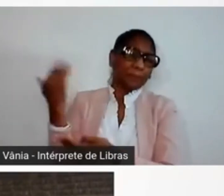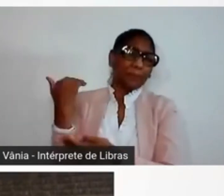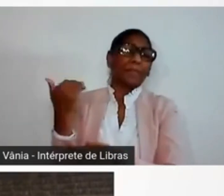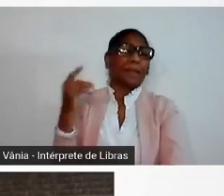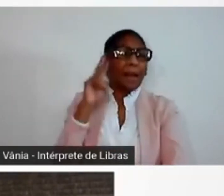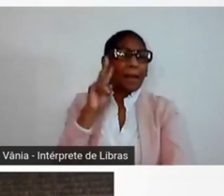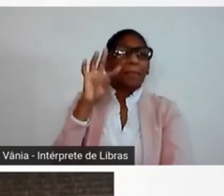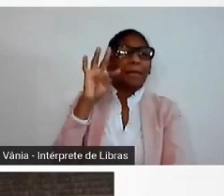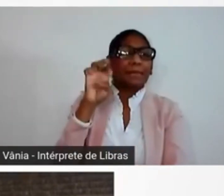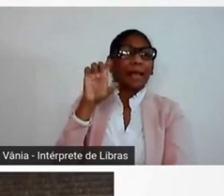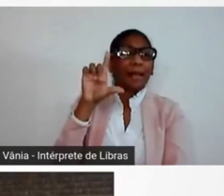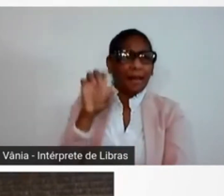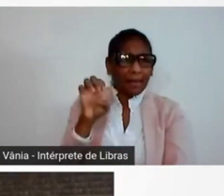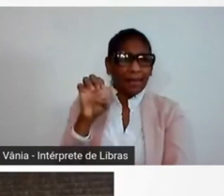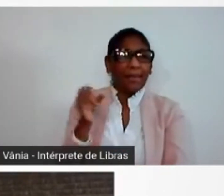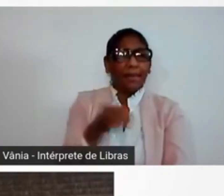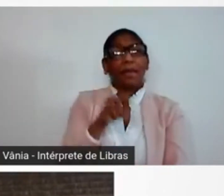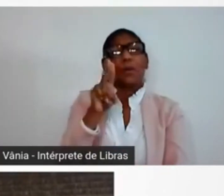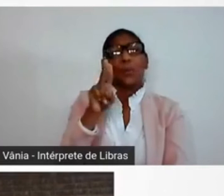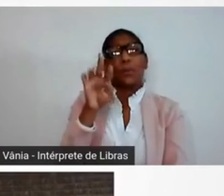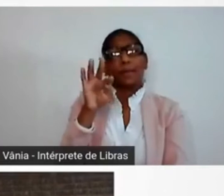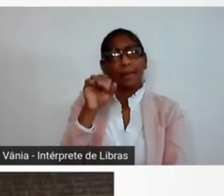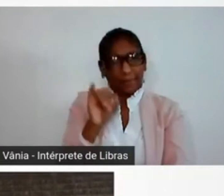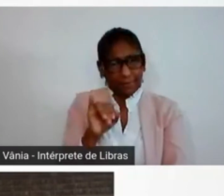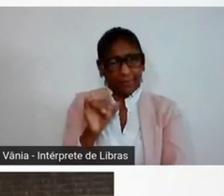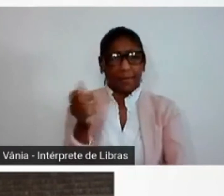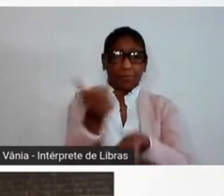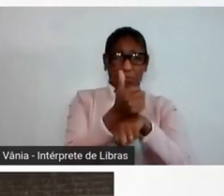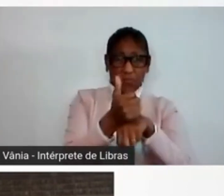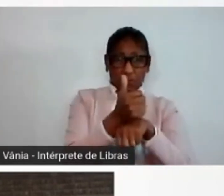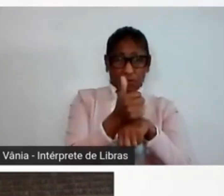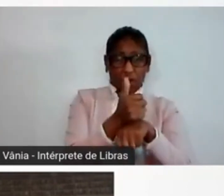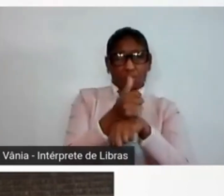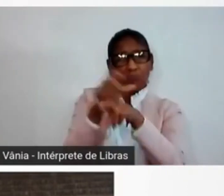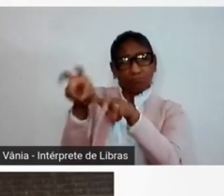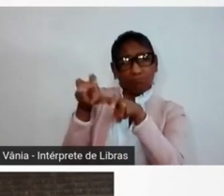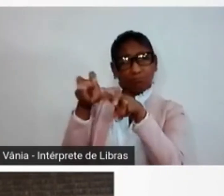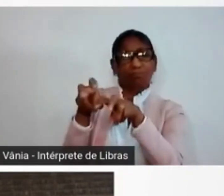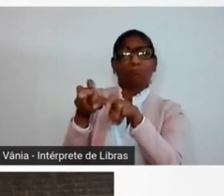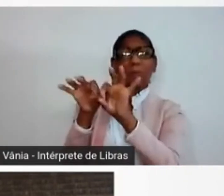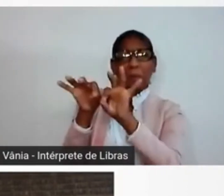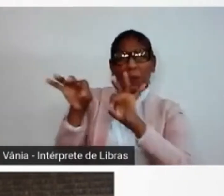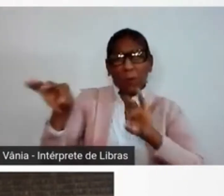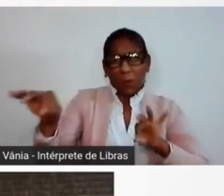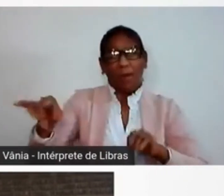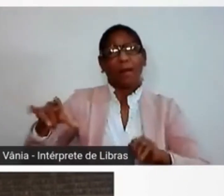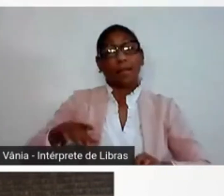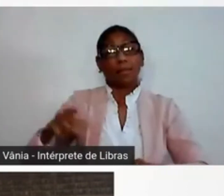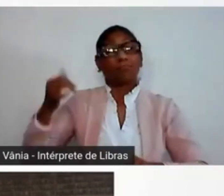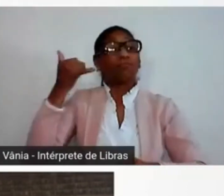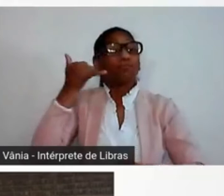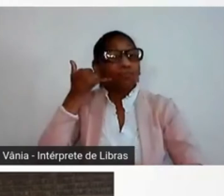tele-UTI, em que os profissionais das UTIs no interior do estado têm acesso aos profissionais